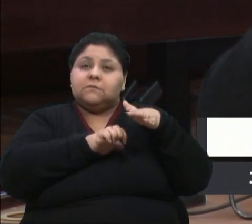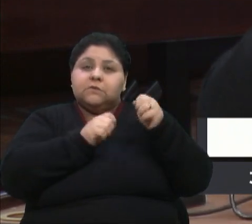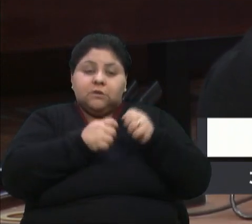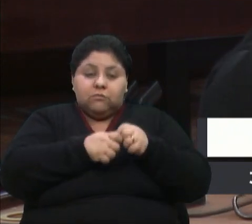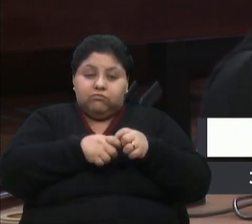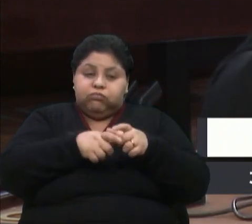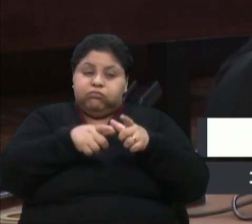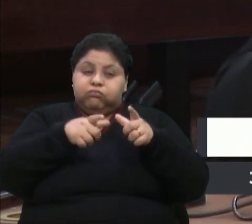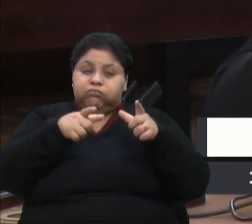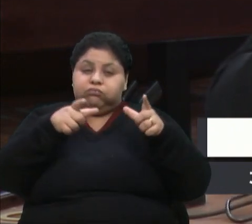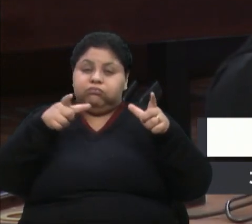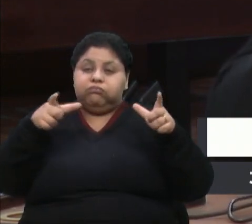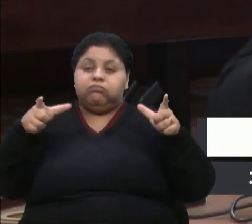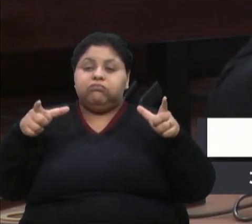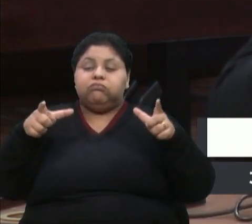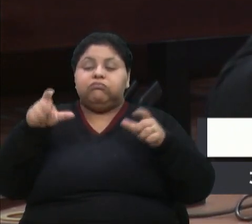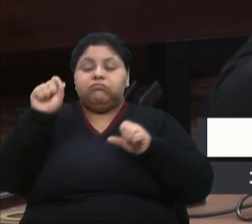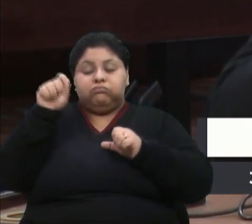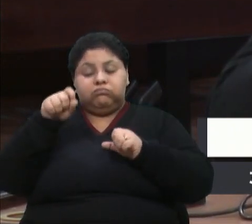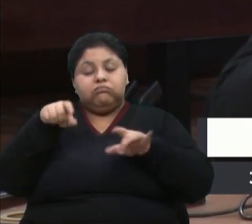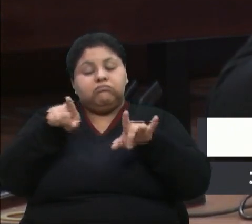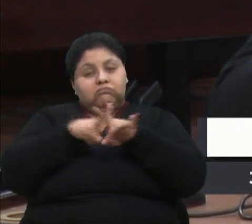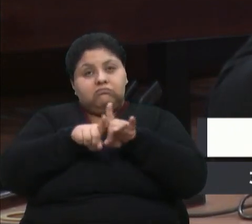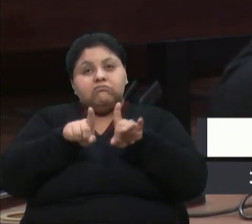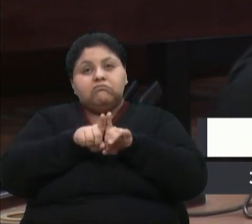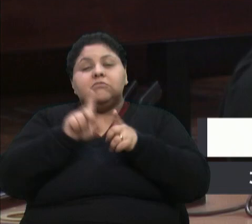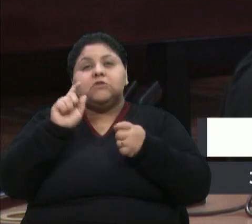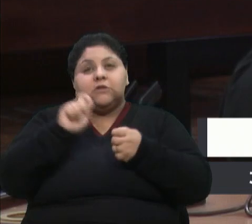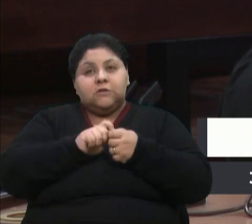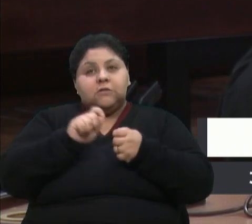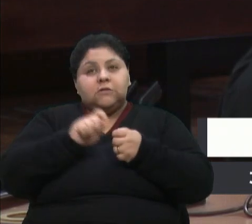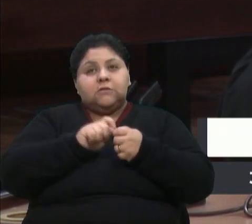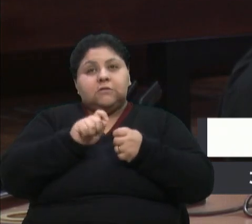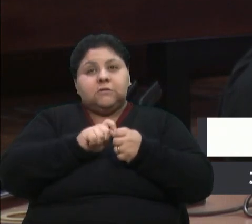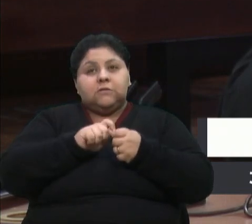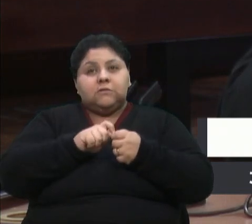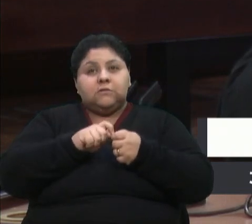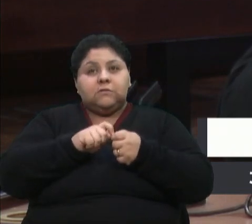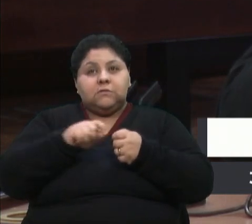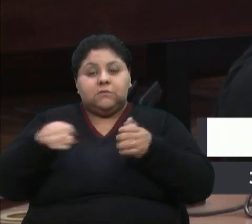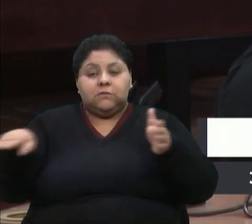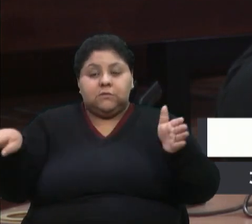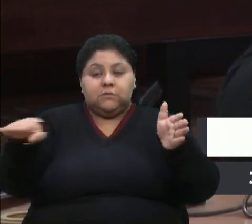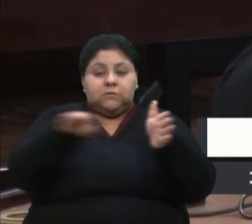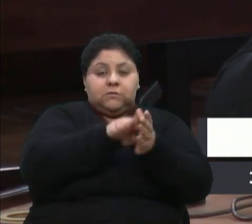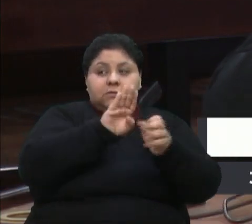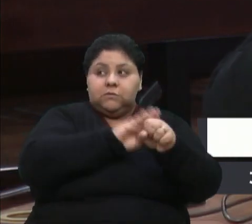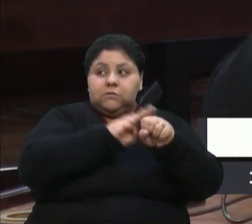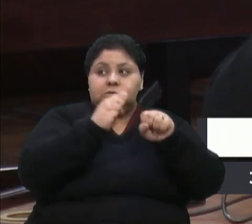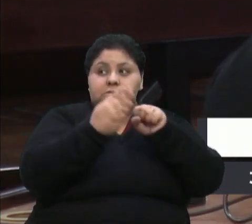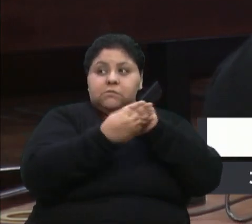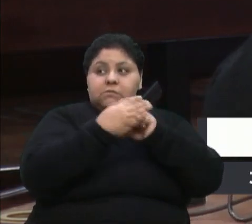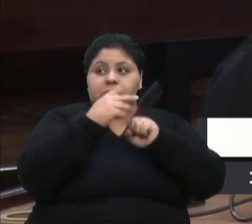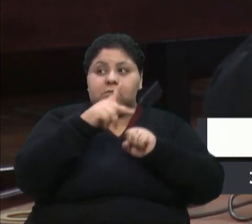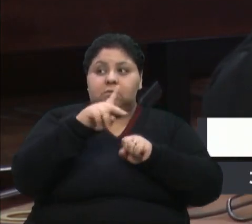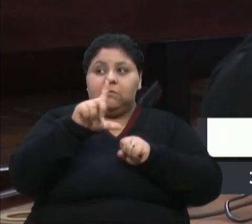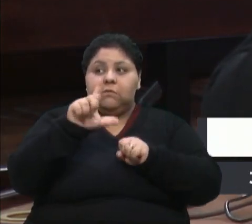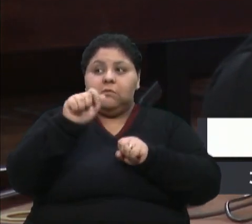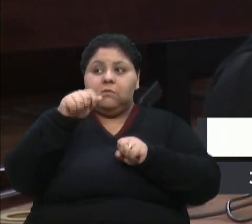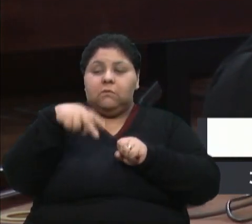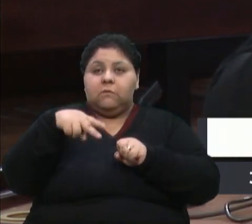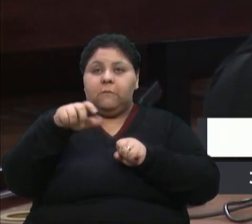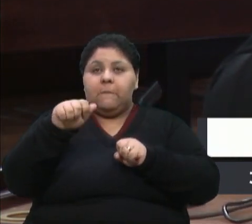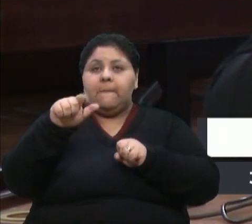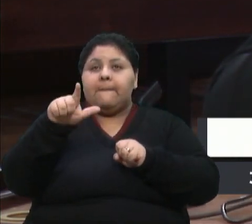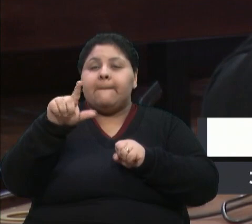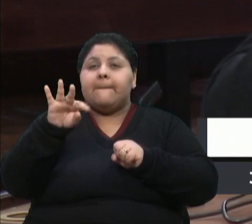grande e com certeza vai fazer essa entrada do bairro Planalto, esse refúgio do bairro Planalto,